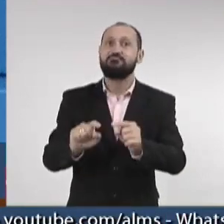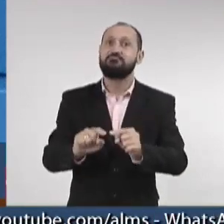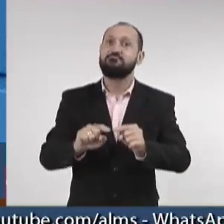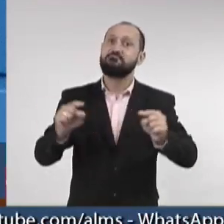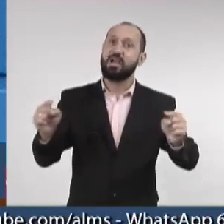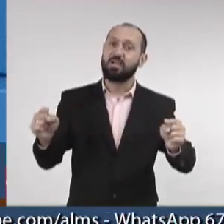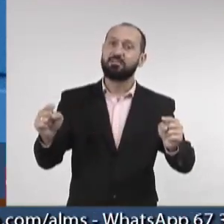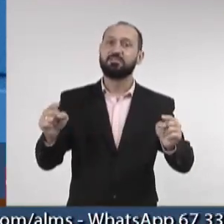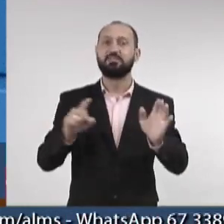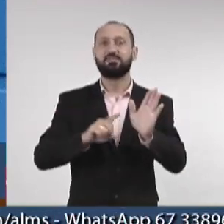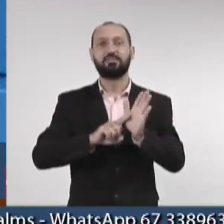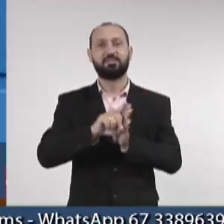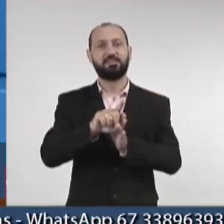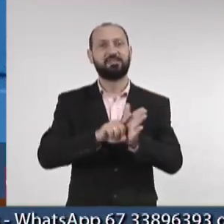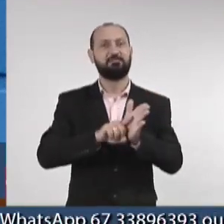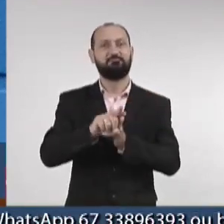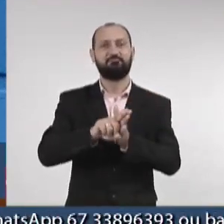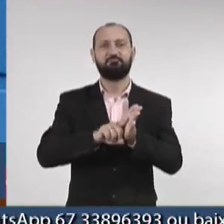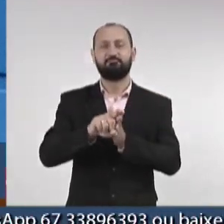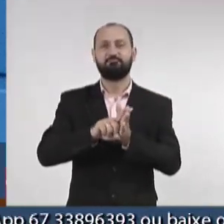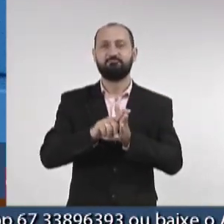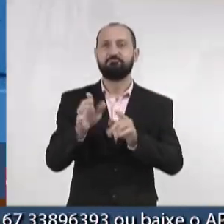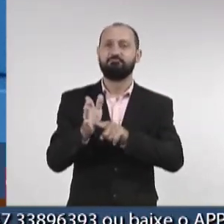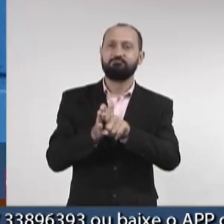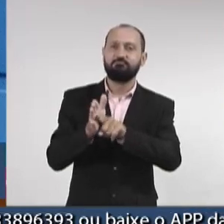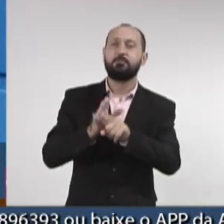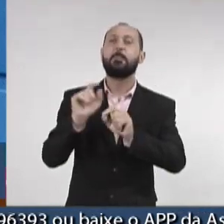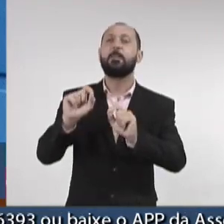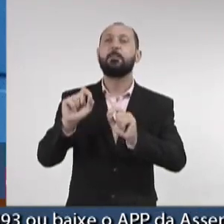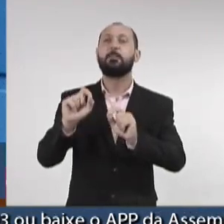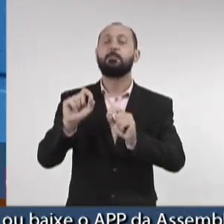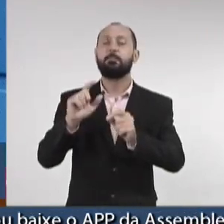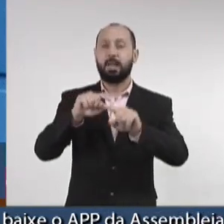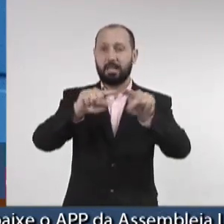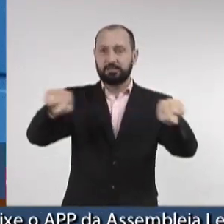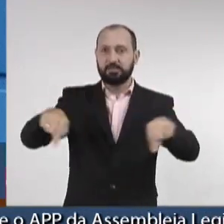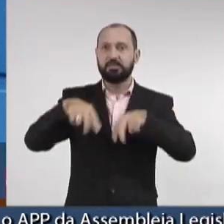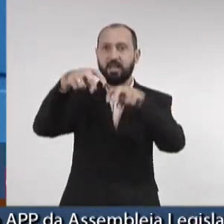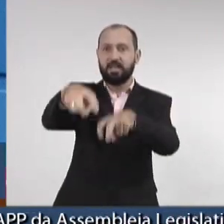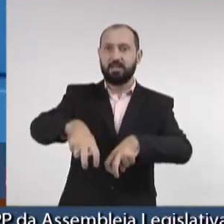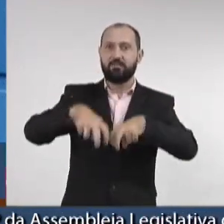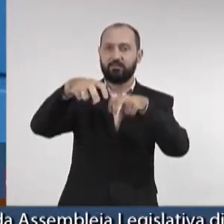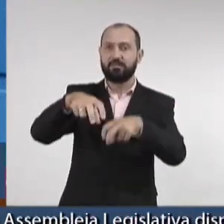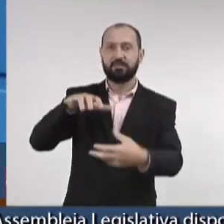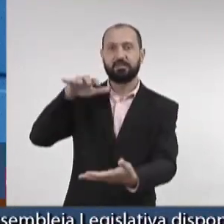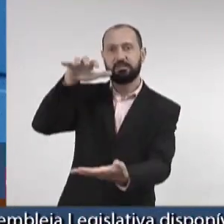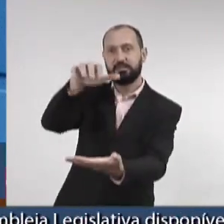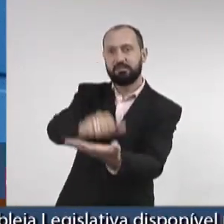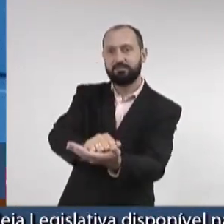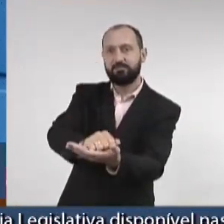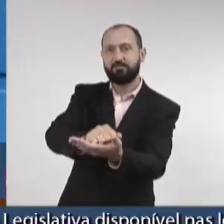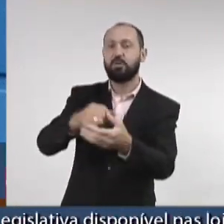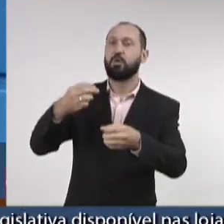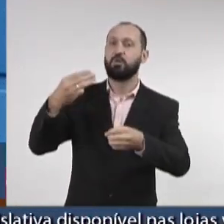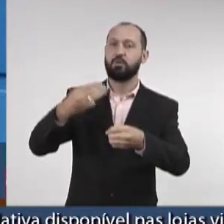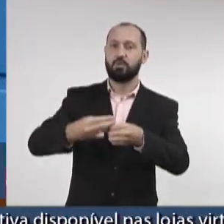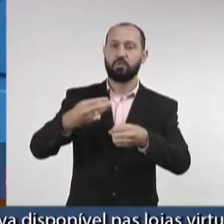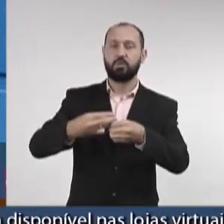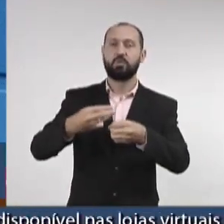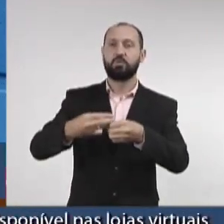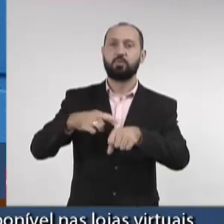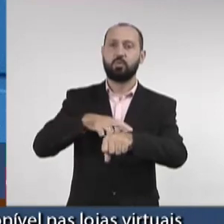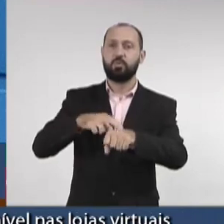esse inquérito foi instaurado por conta da invasão da fazenda do Inho, ali no município de Rio